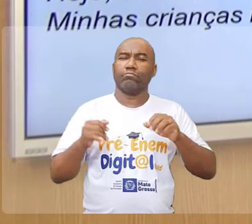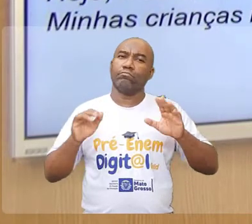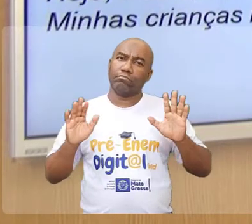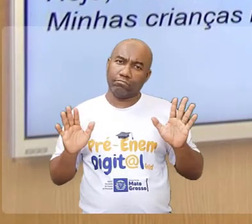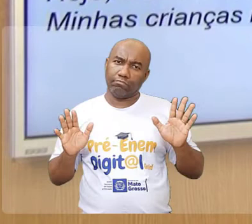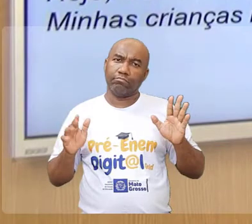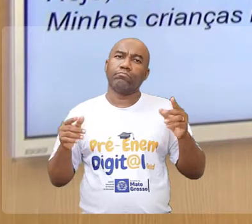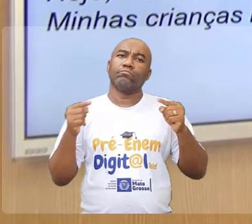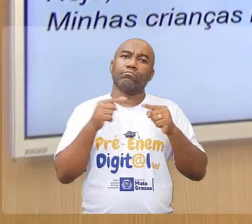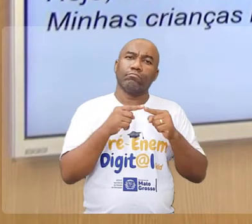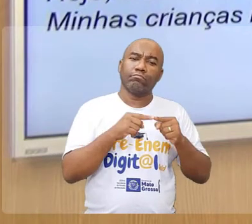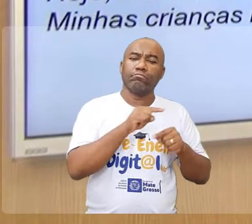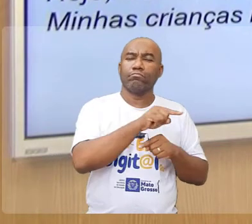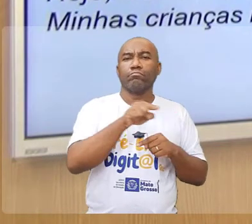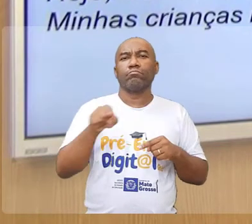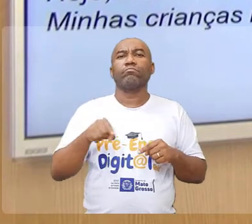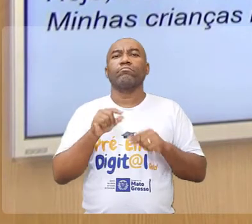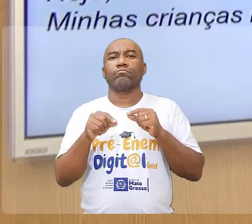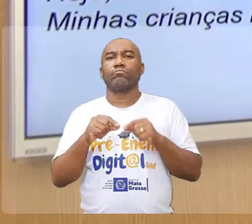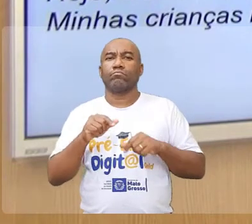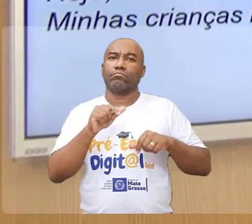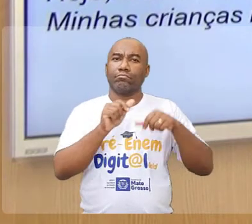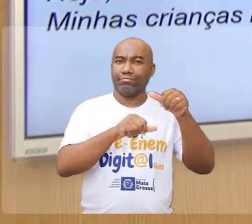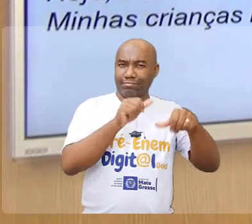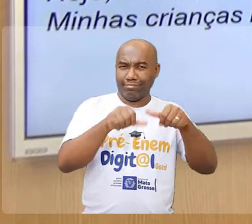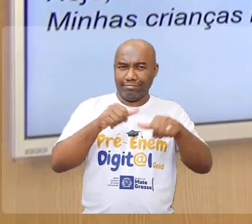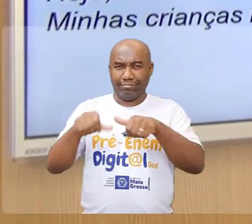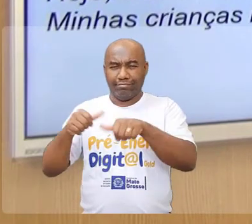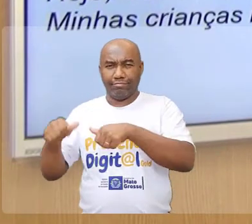é uma classe de palavras variável.